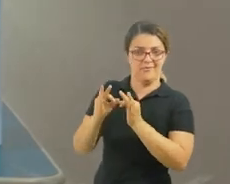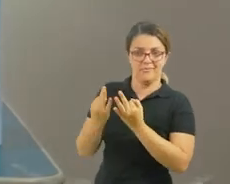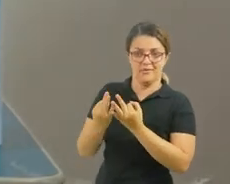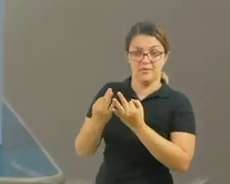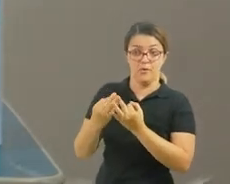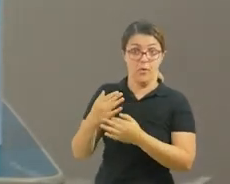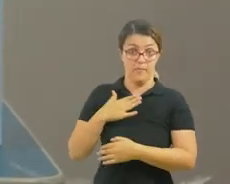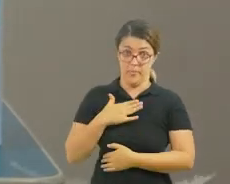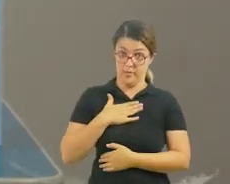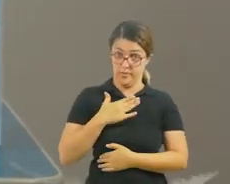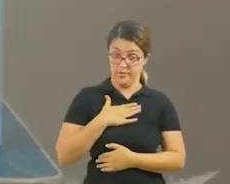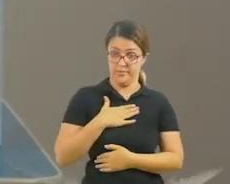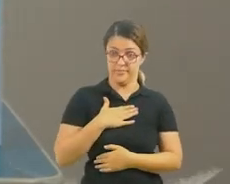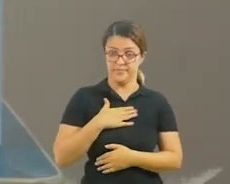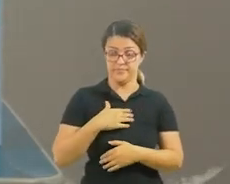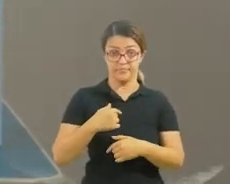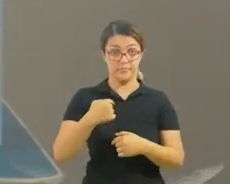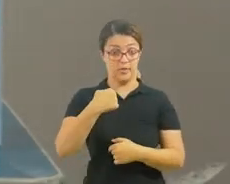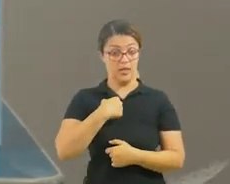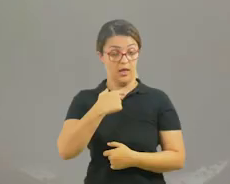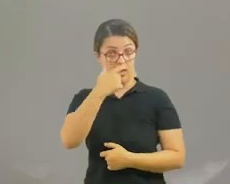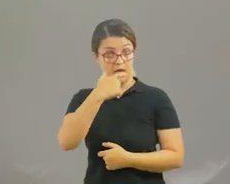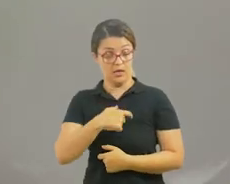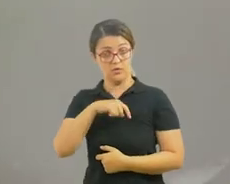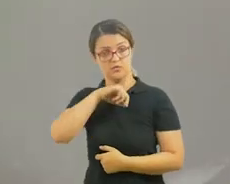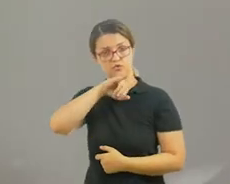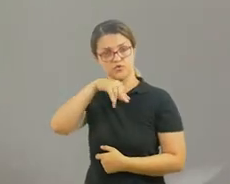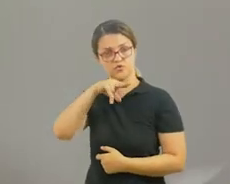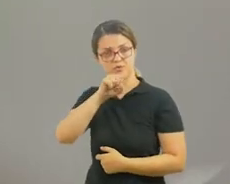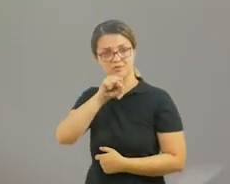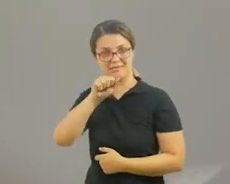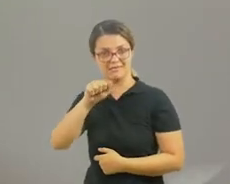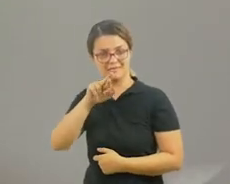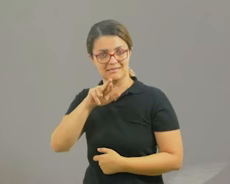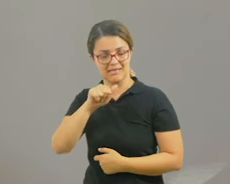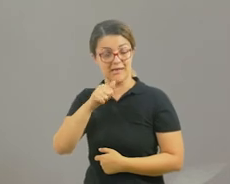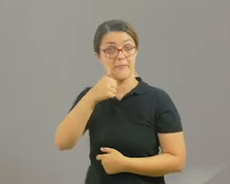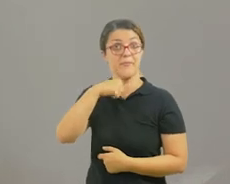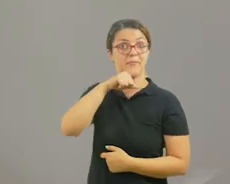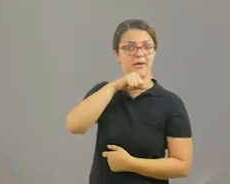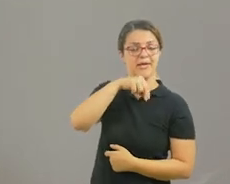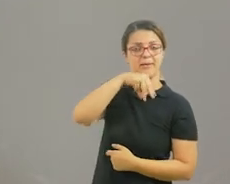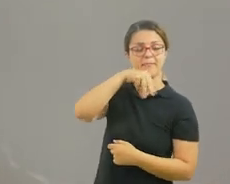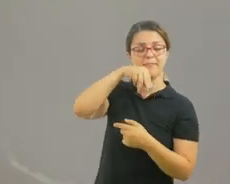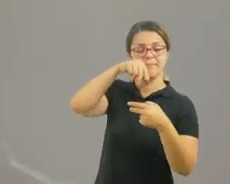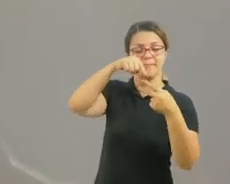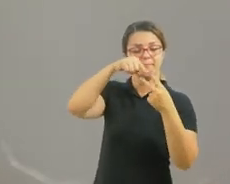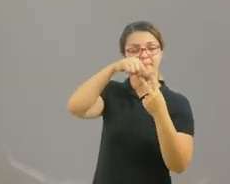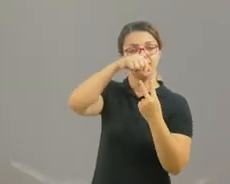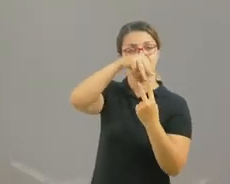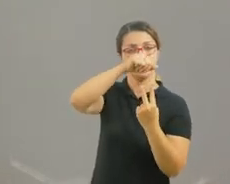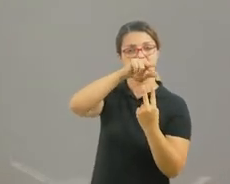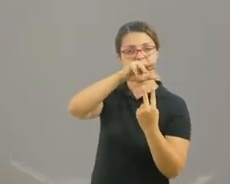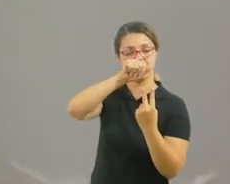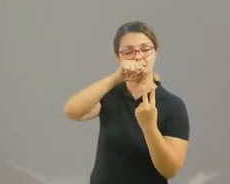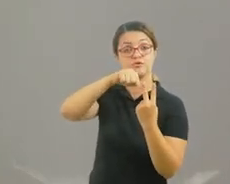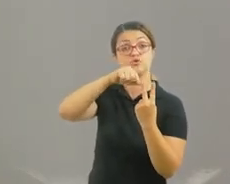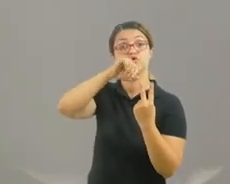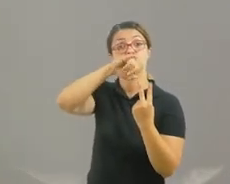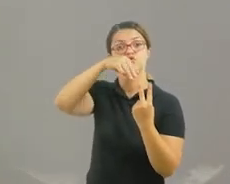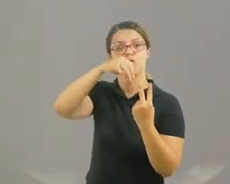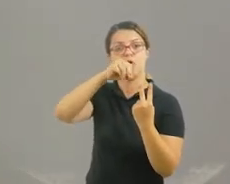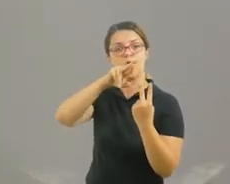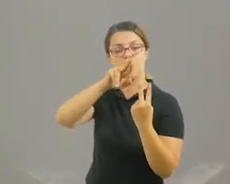Aqui, eu fiz a minha. Eu, Jussara, mamãe Maria, papai